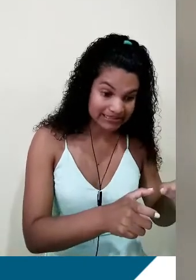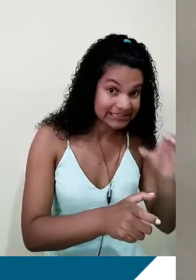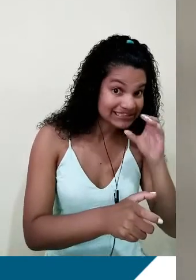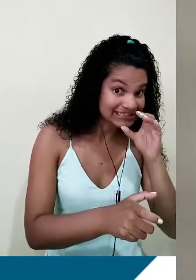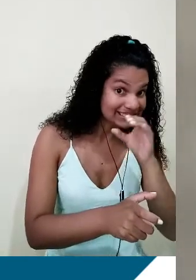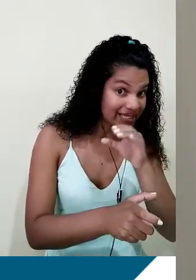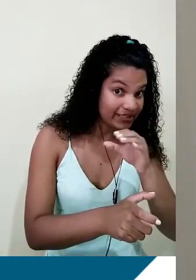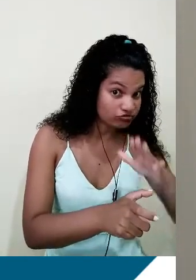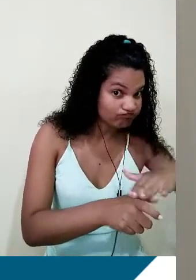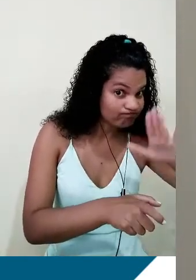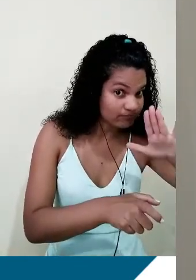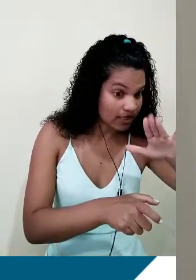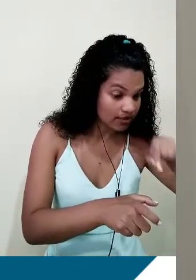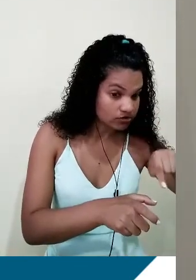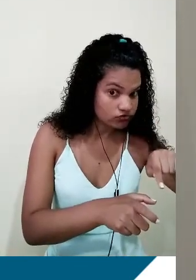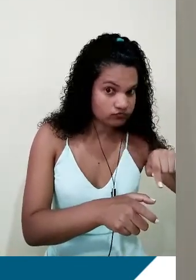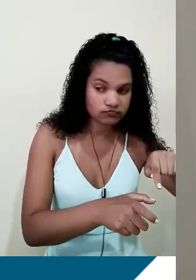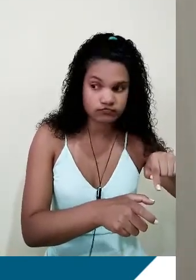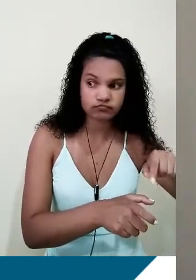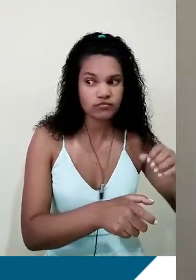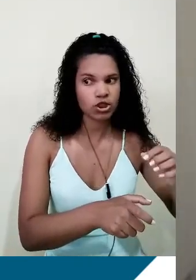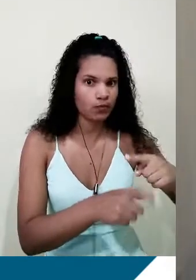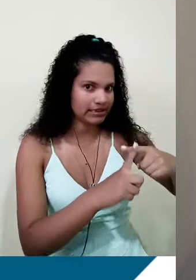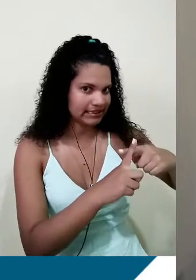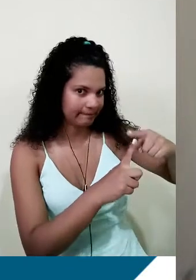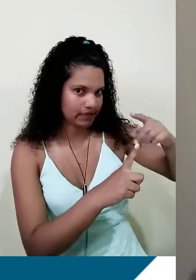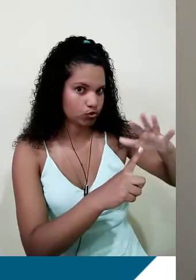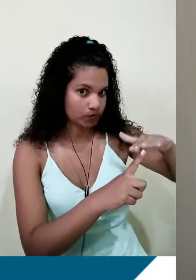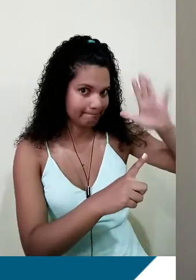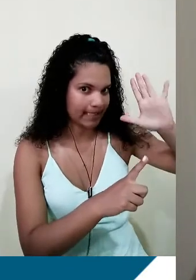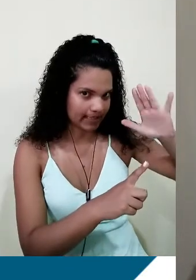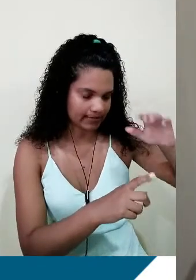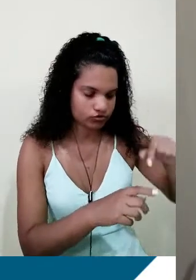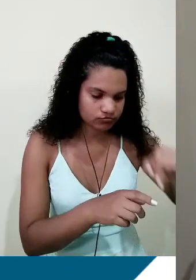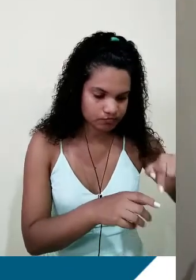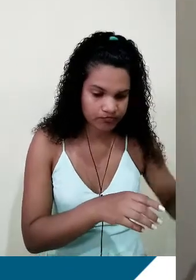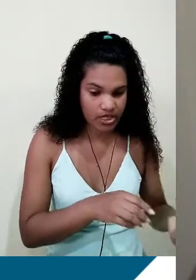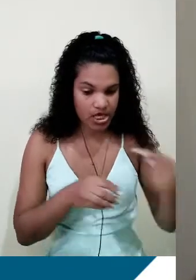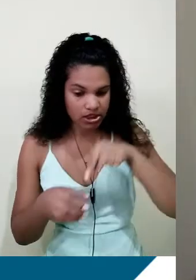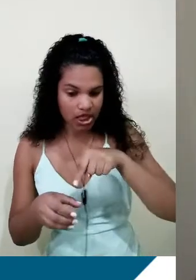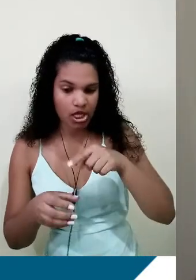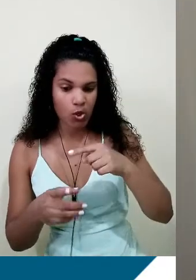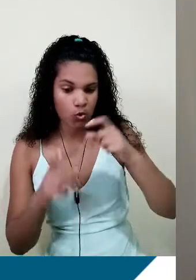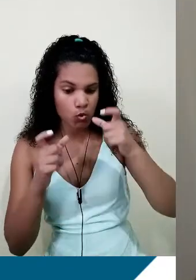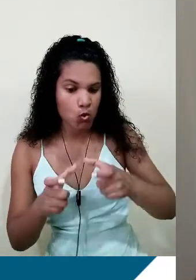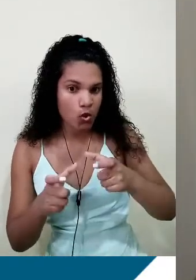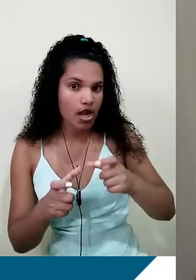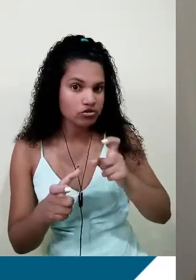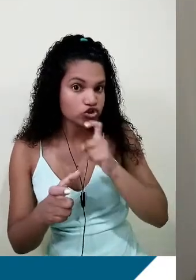a maior temperatura, para o corpo menos aquecido, o corpo